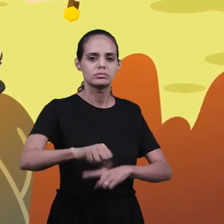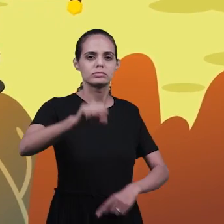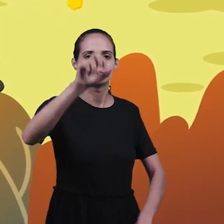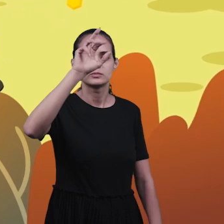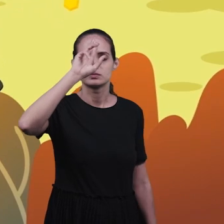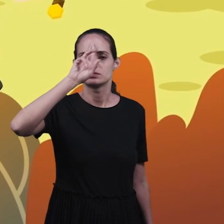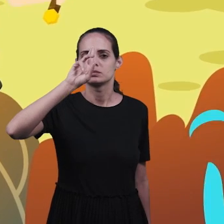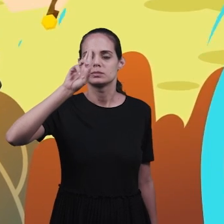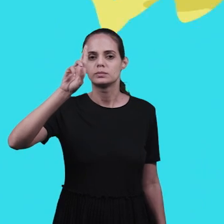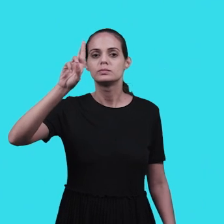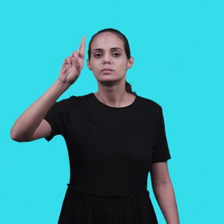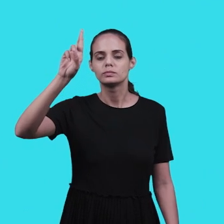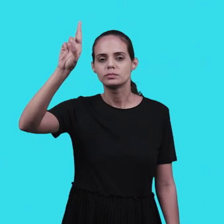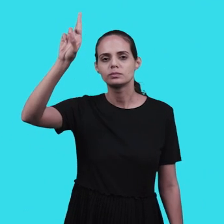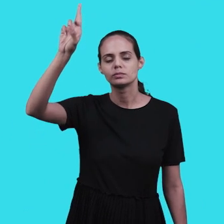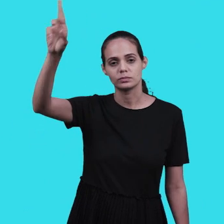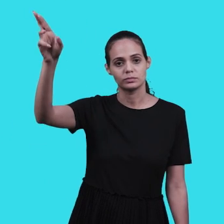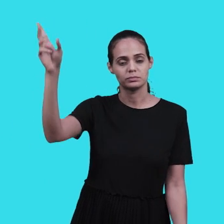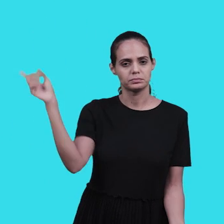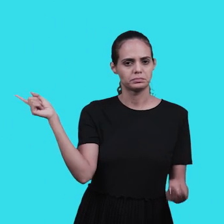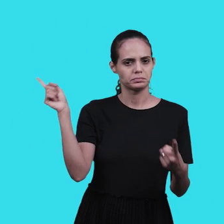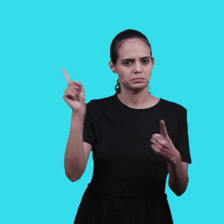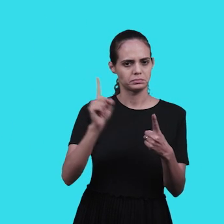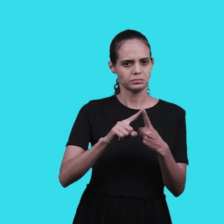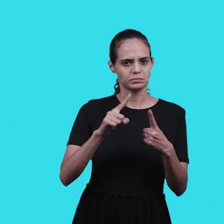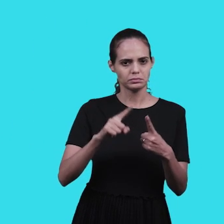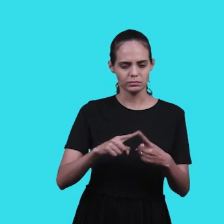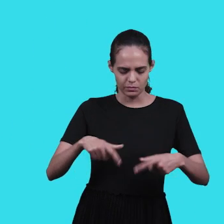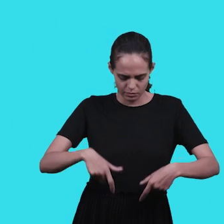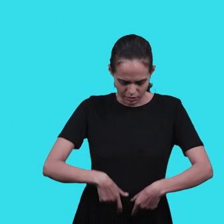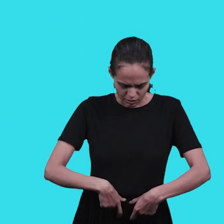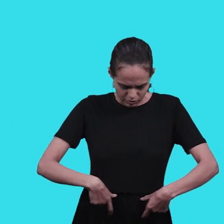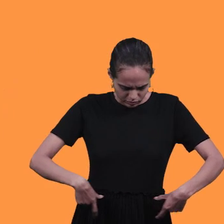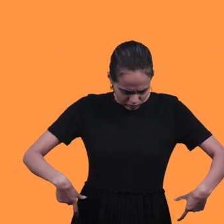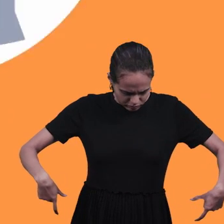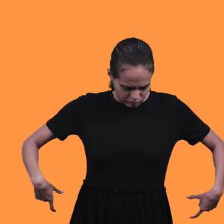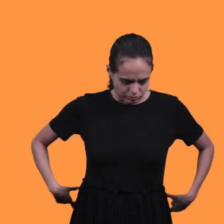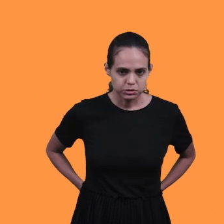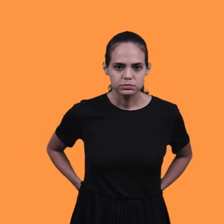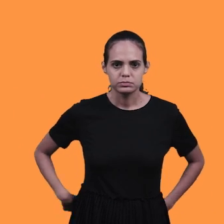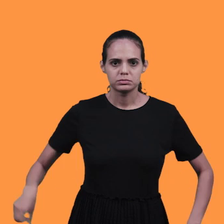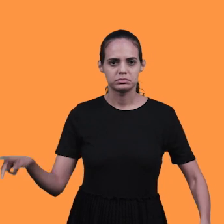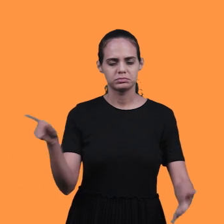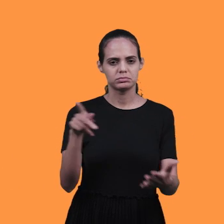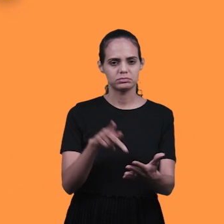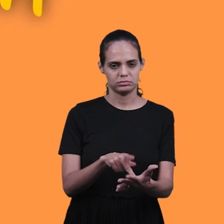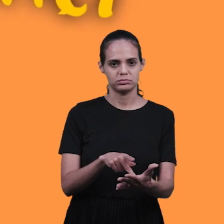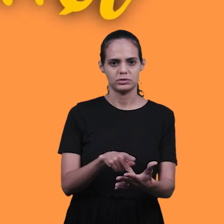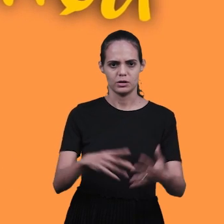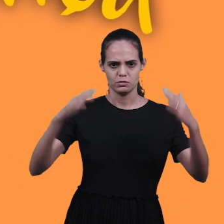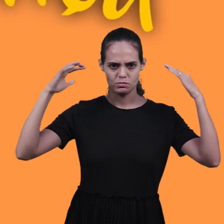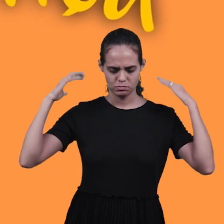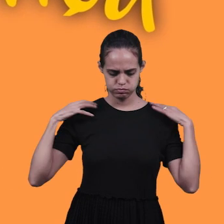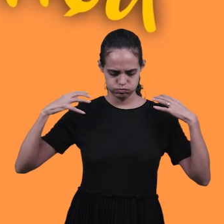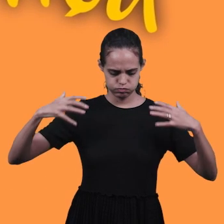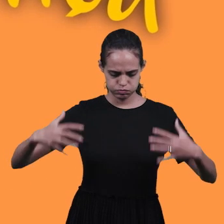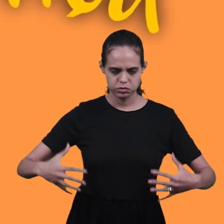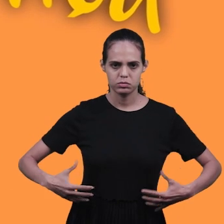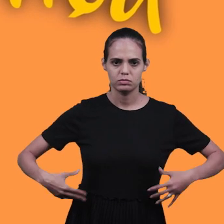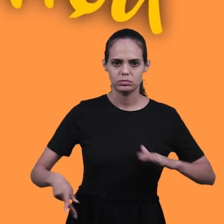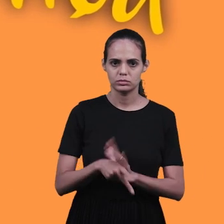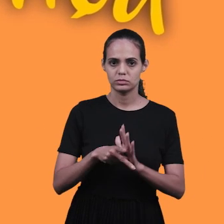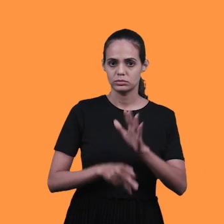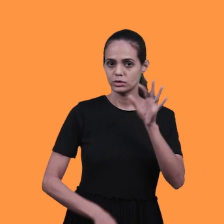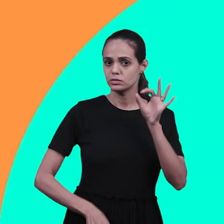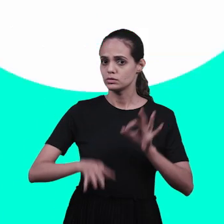Senhor. Tenho cingido os lombos com a verdade, vestido a pureza da justiça,